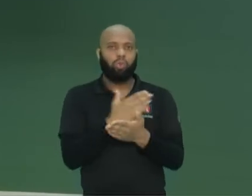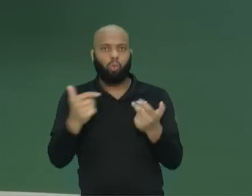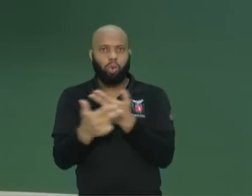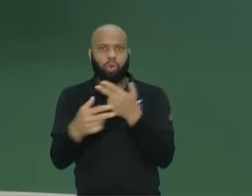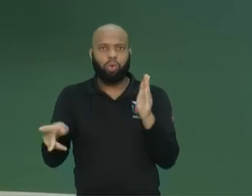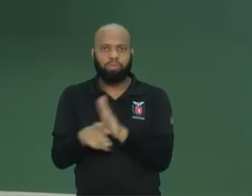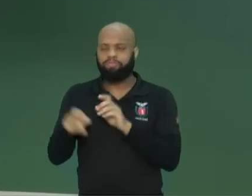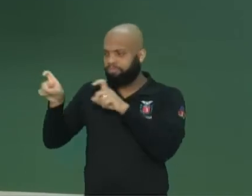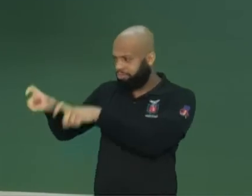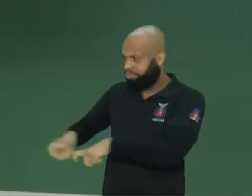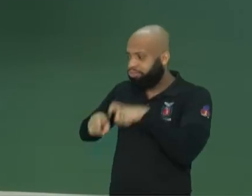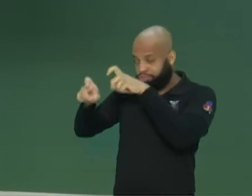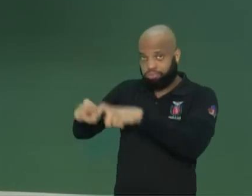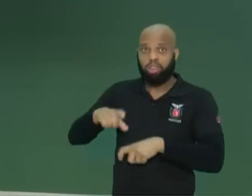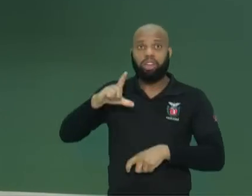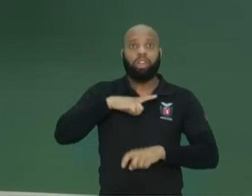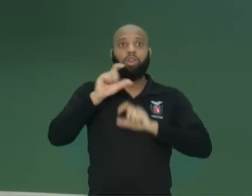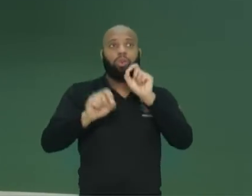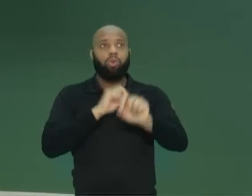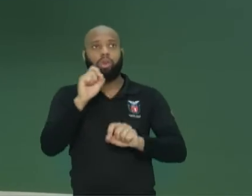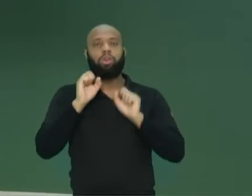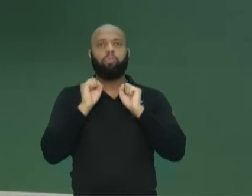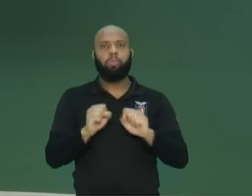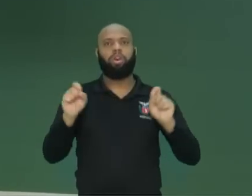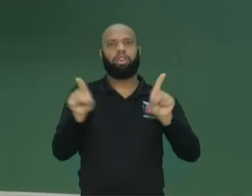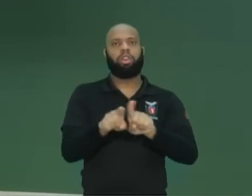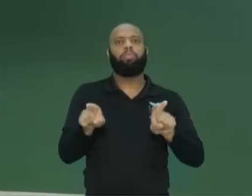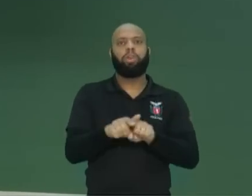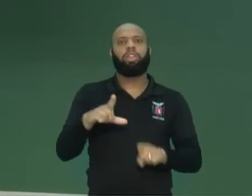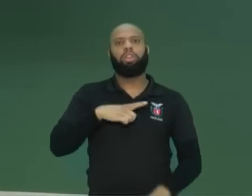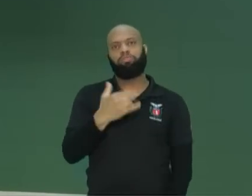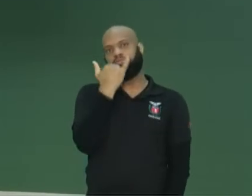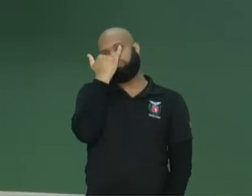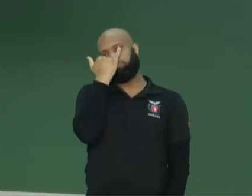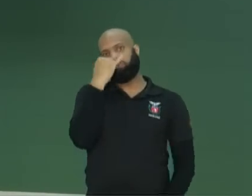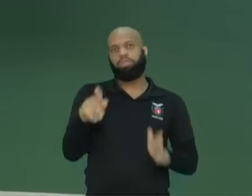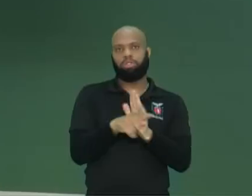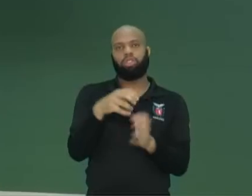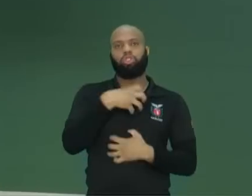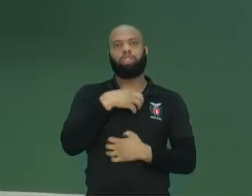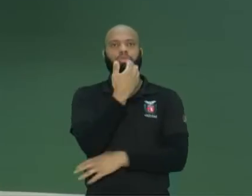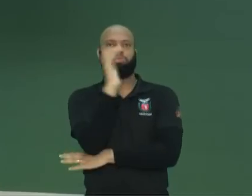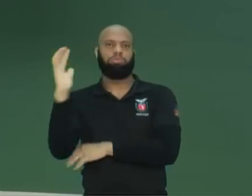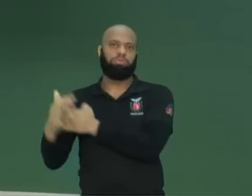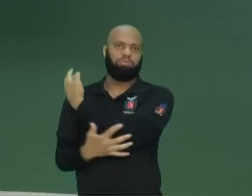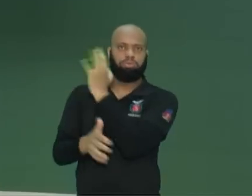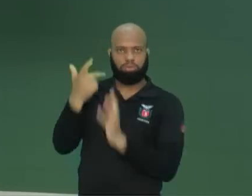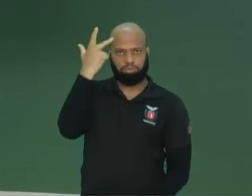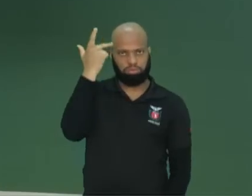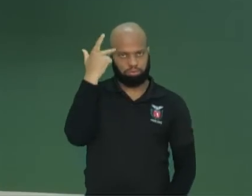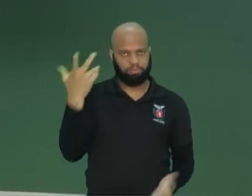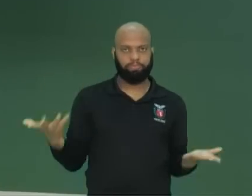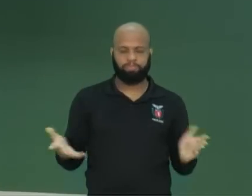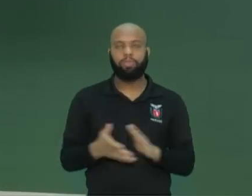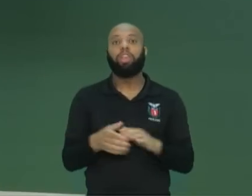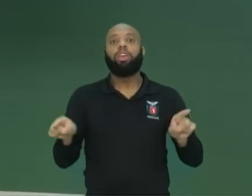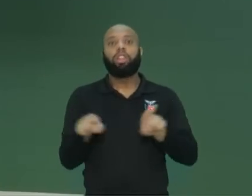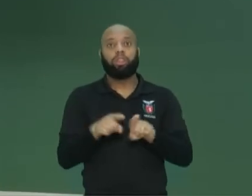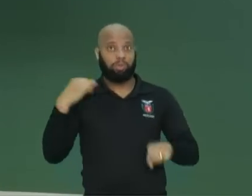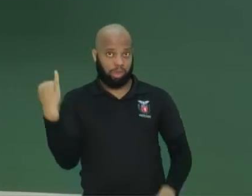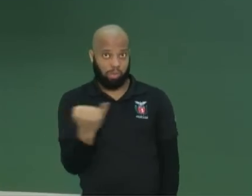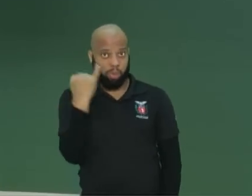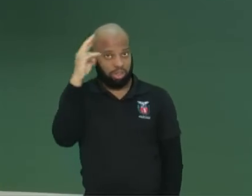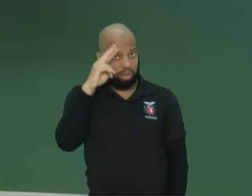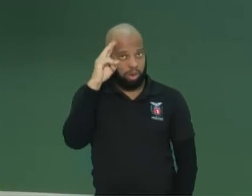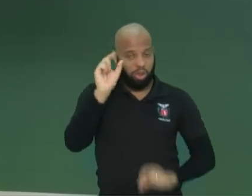agropecuária muito intensa, eu acabo afetando as características naturais dessa floresta. É bom lembrar também que o solo